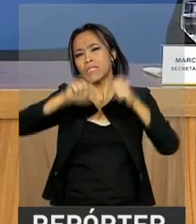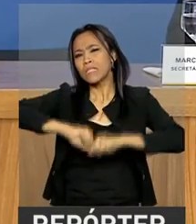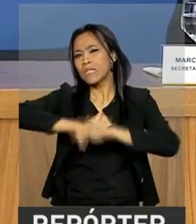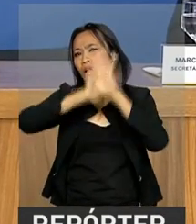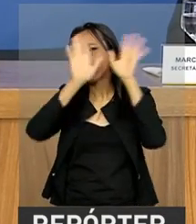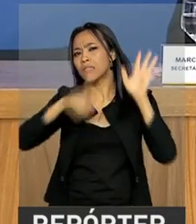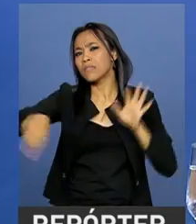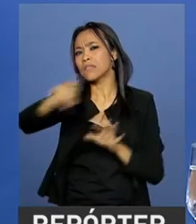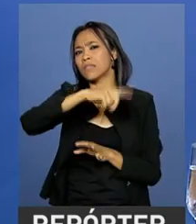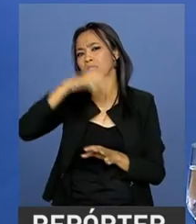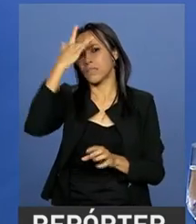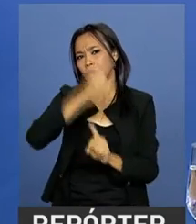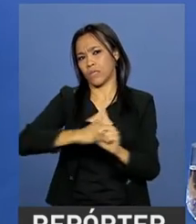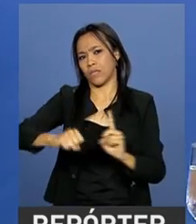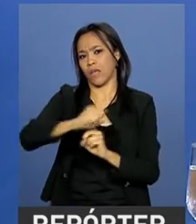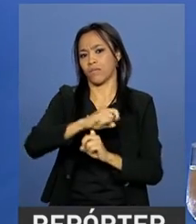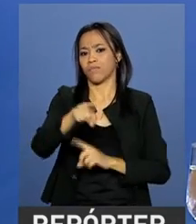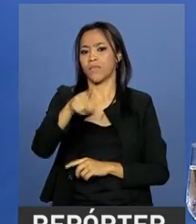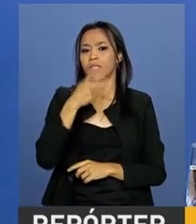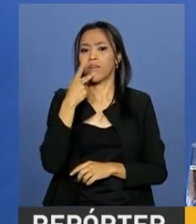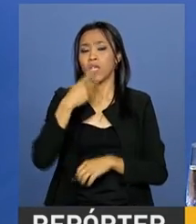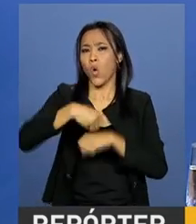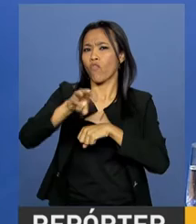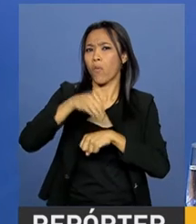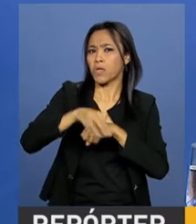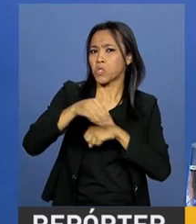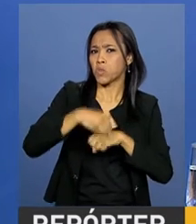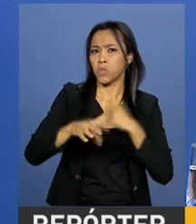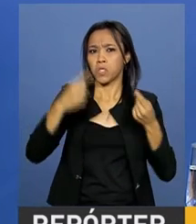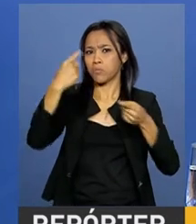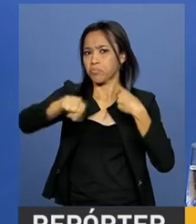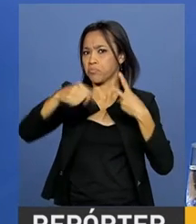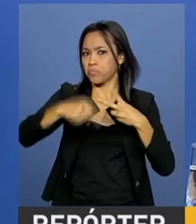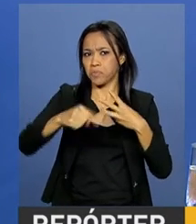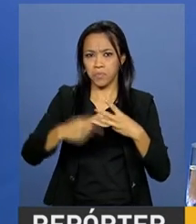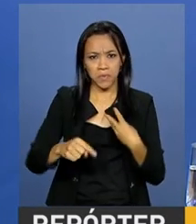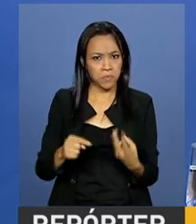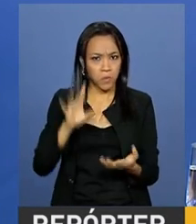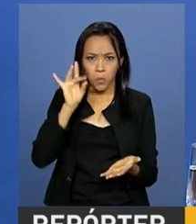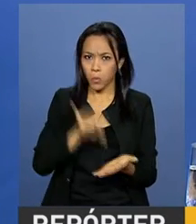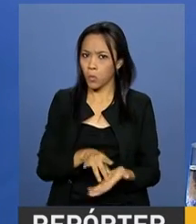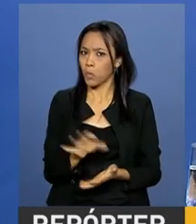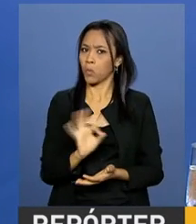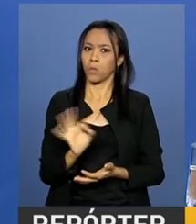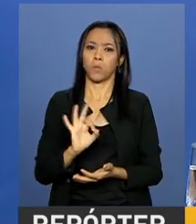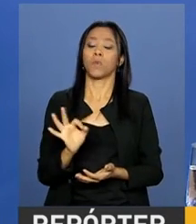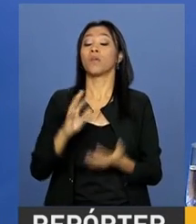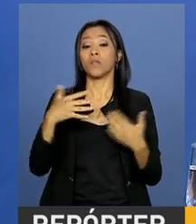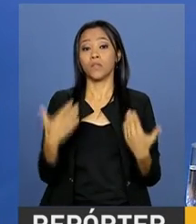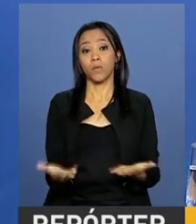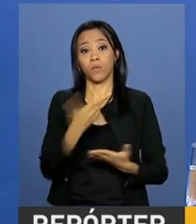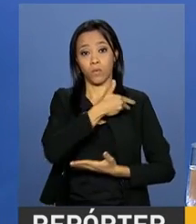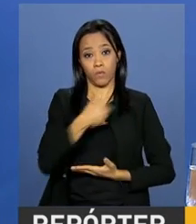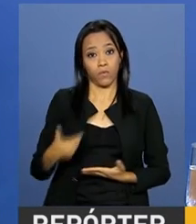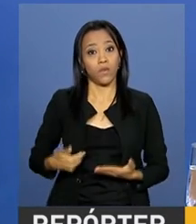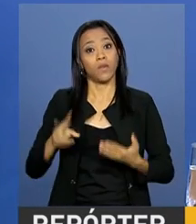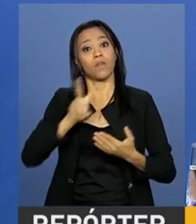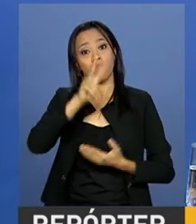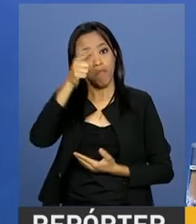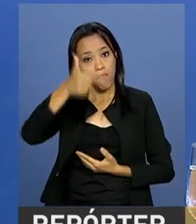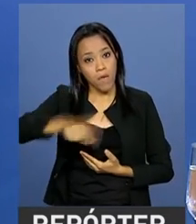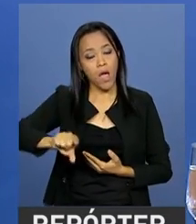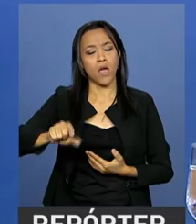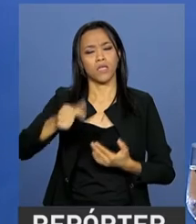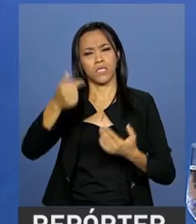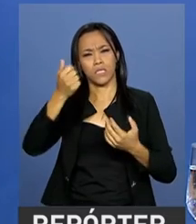sociedade tem muitas informações que não correspondem à realidade então o governo vai ampliar mais ainda vai dar mais